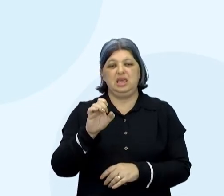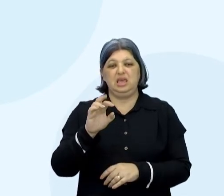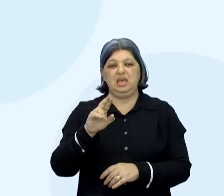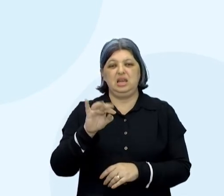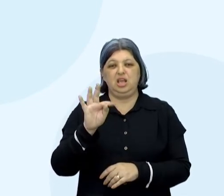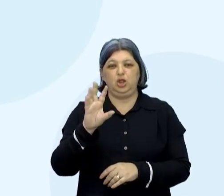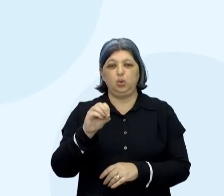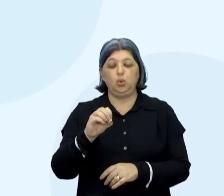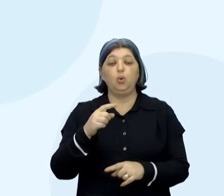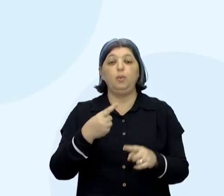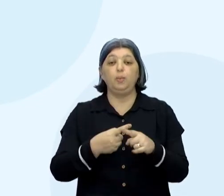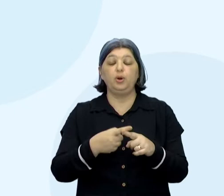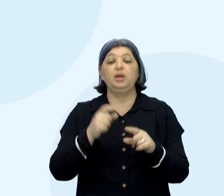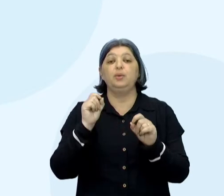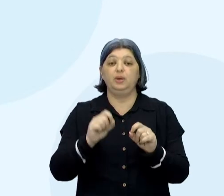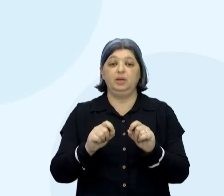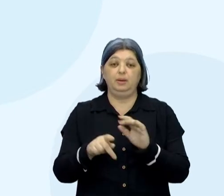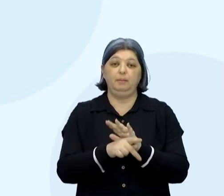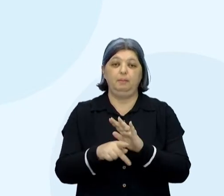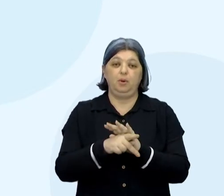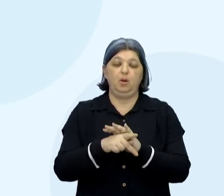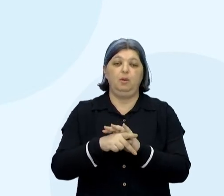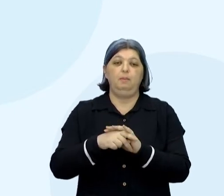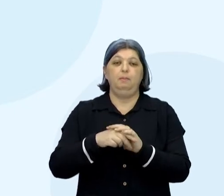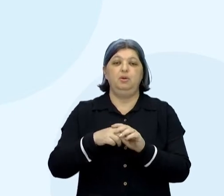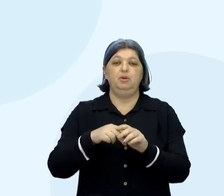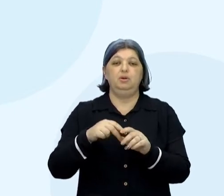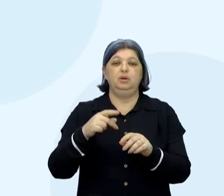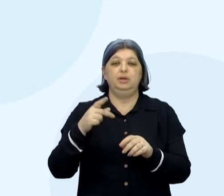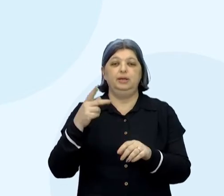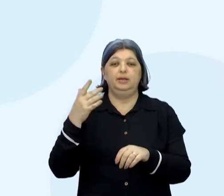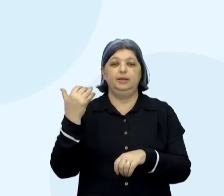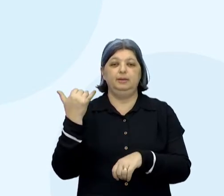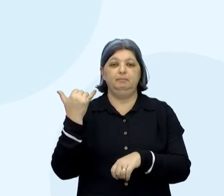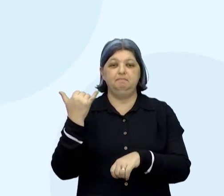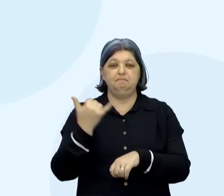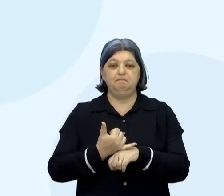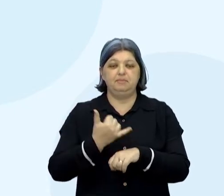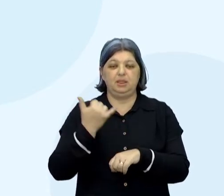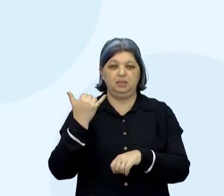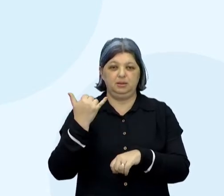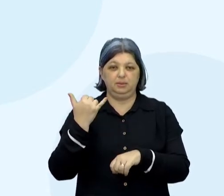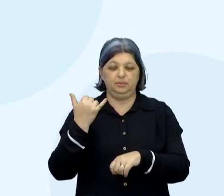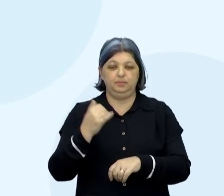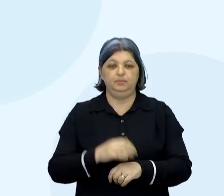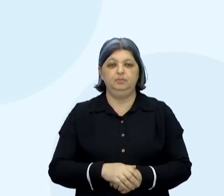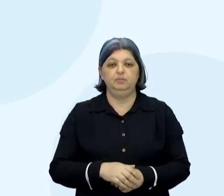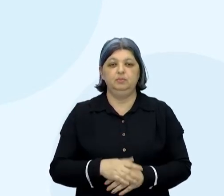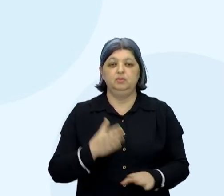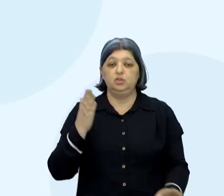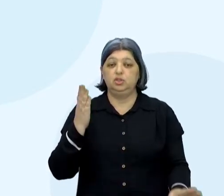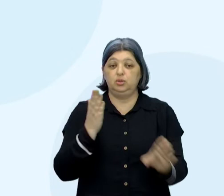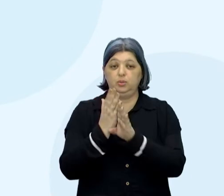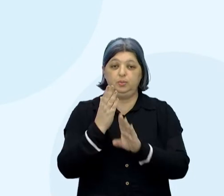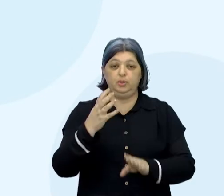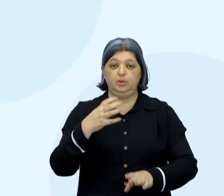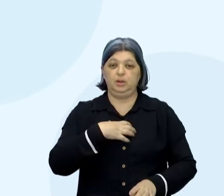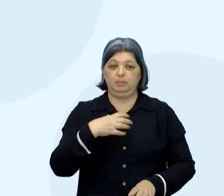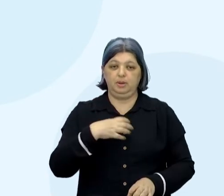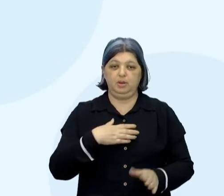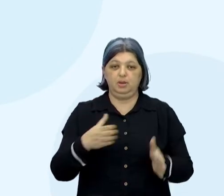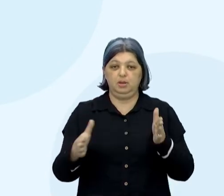siderito? Porque ele é um meteorito feito de metal, tá? E ele foi descoberto na Bahia no ano de